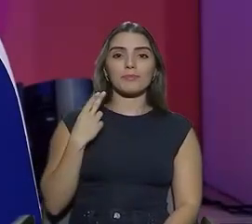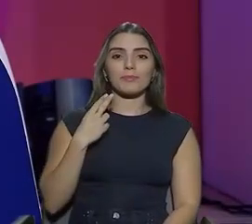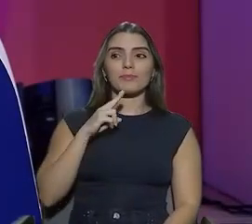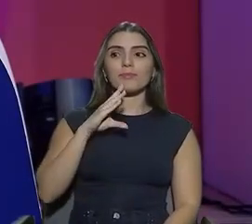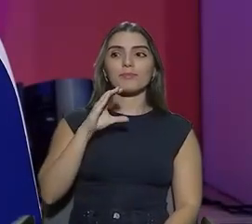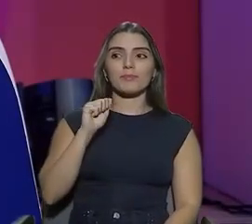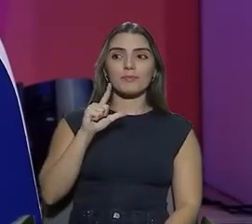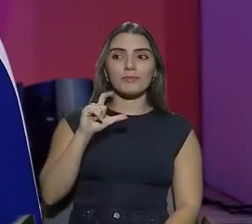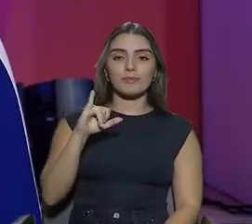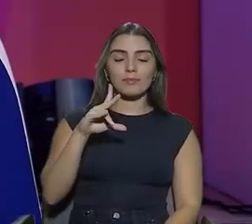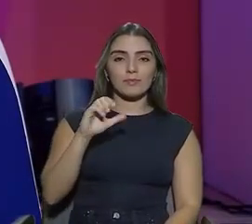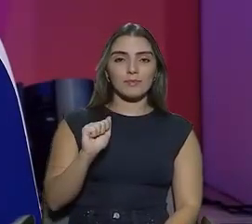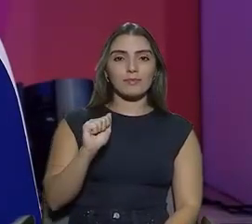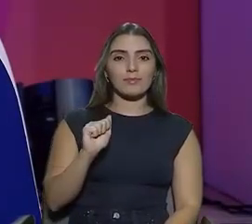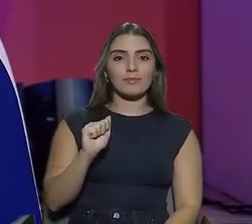das Mercês,